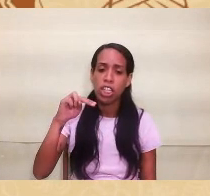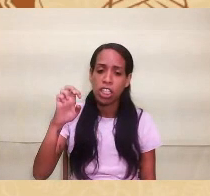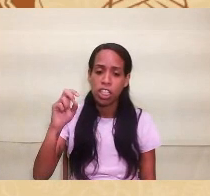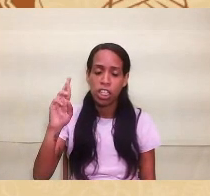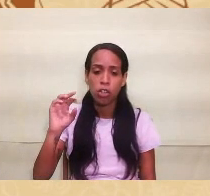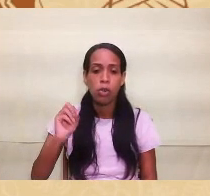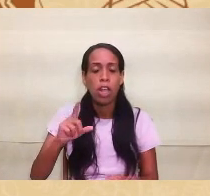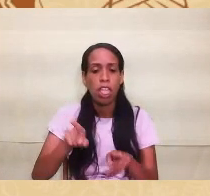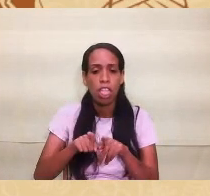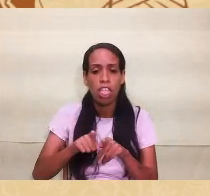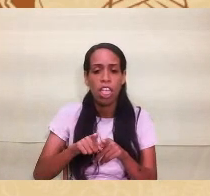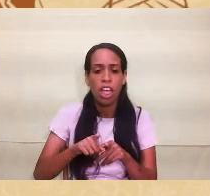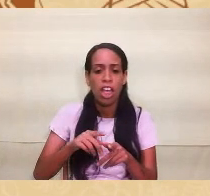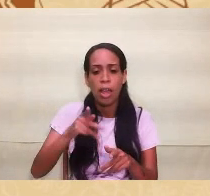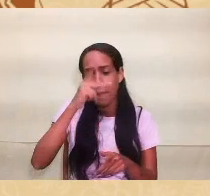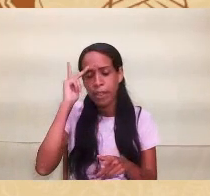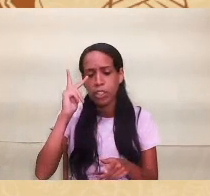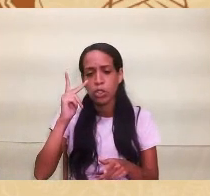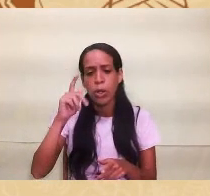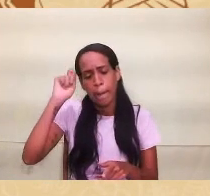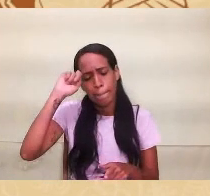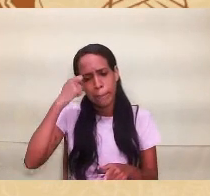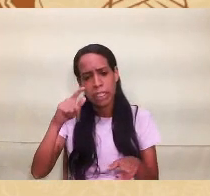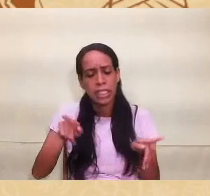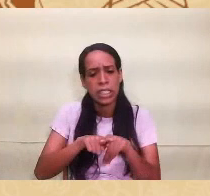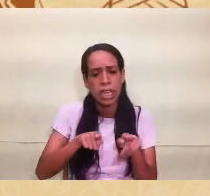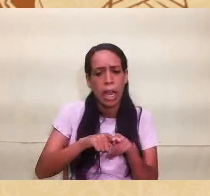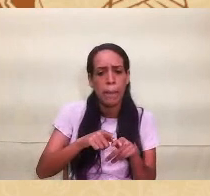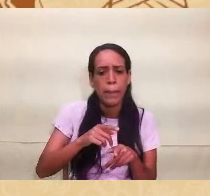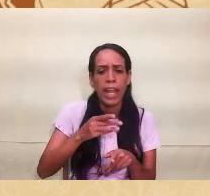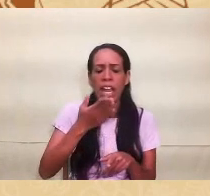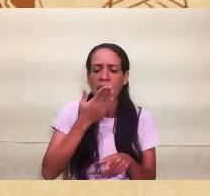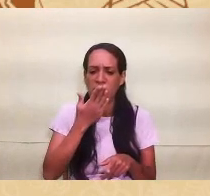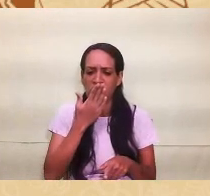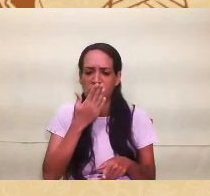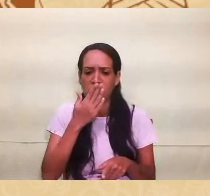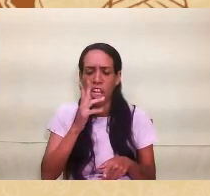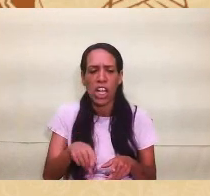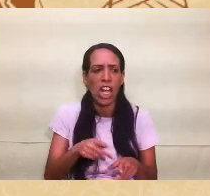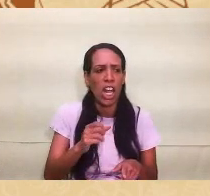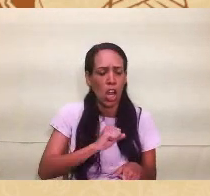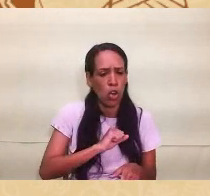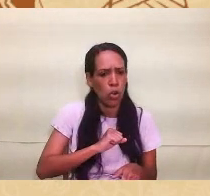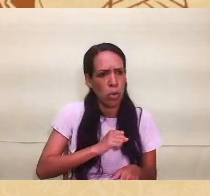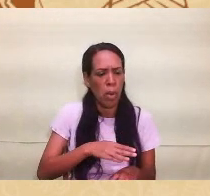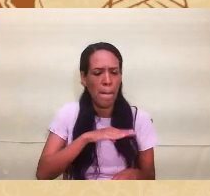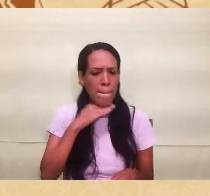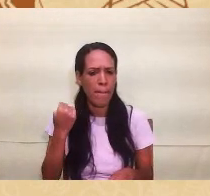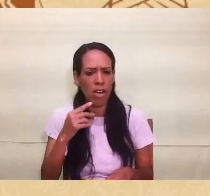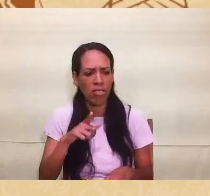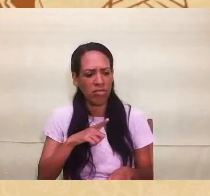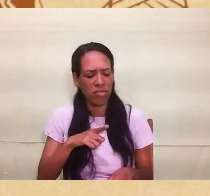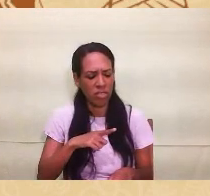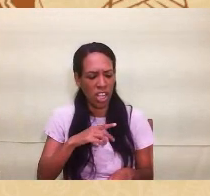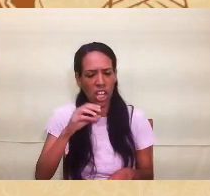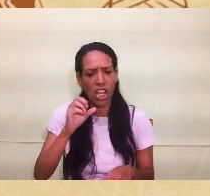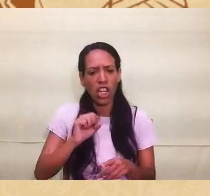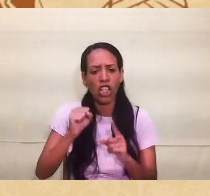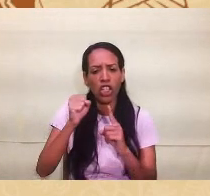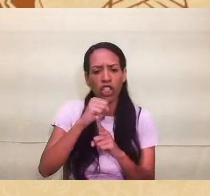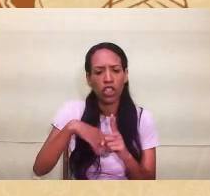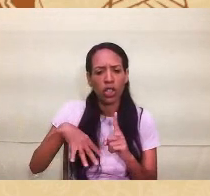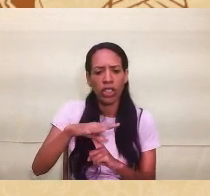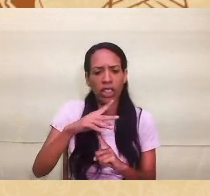etnicidade indígena, negra, e tem extrato social. As mortes têm extrato social, têm etnicidade indígena,